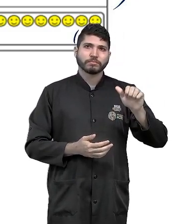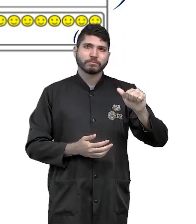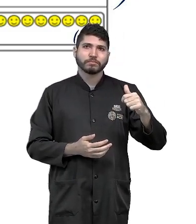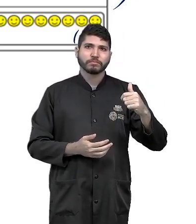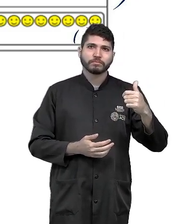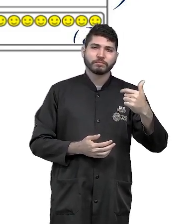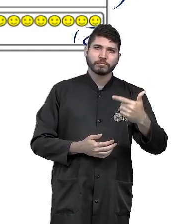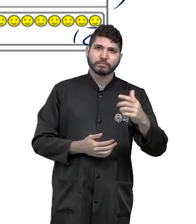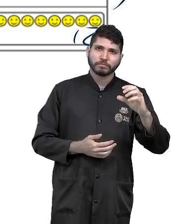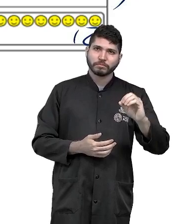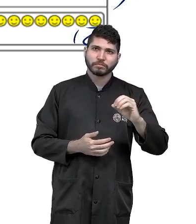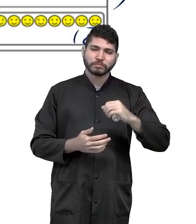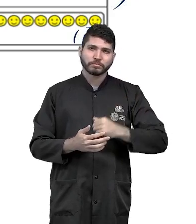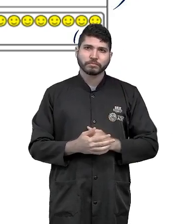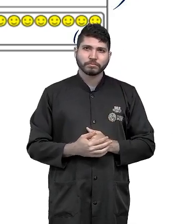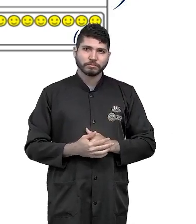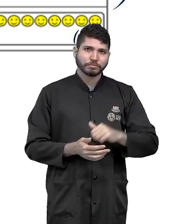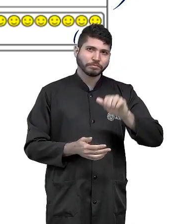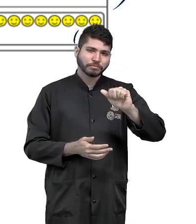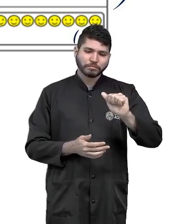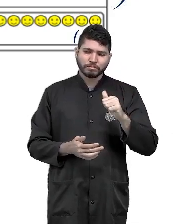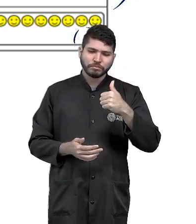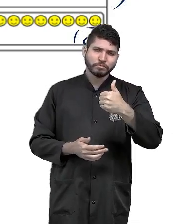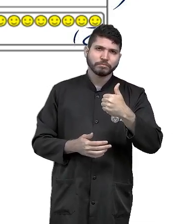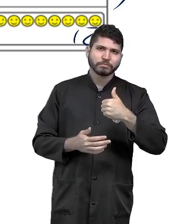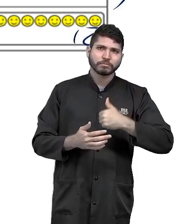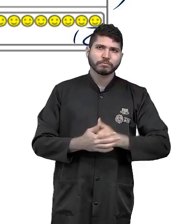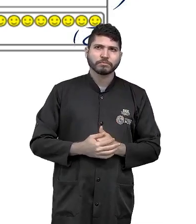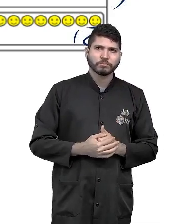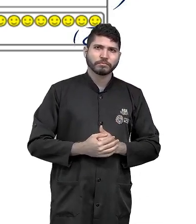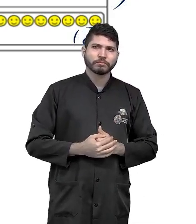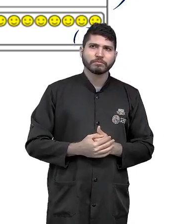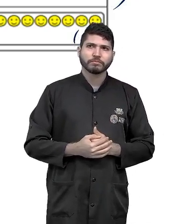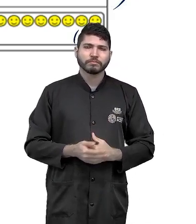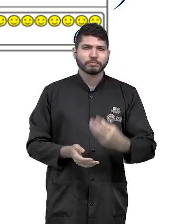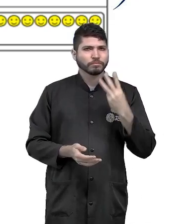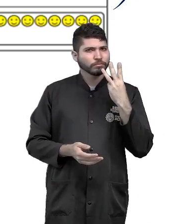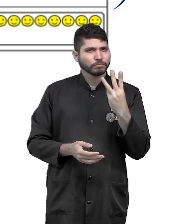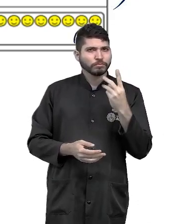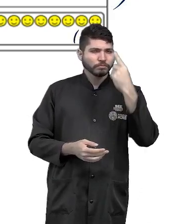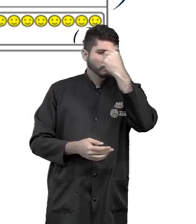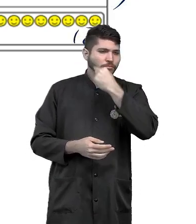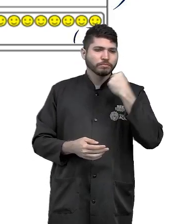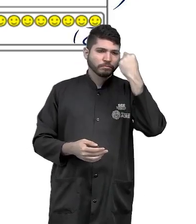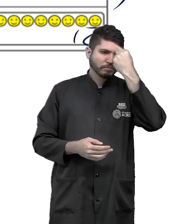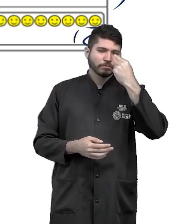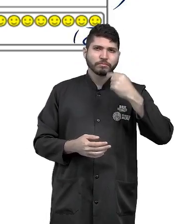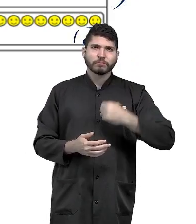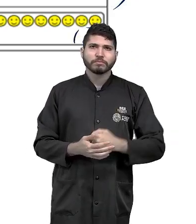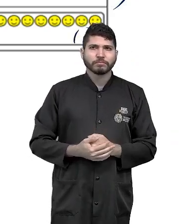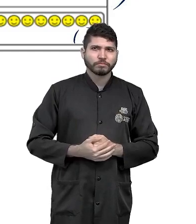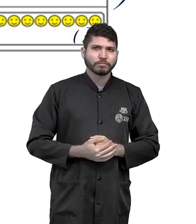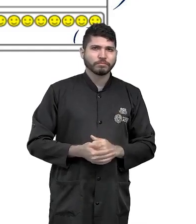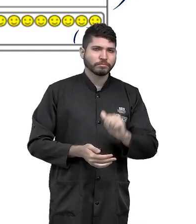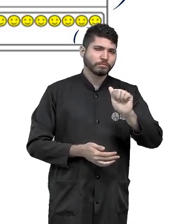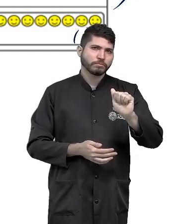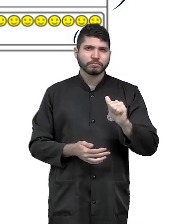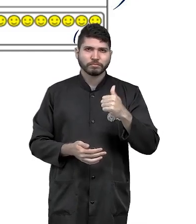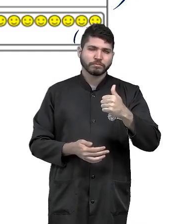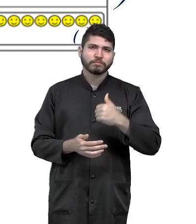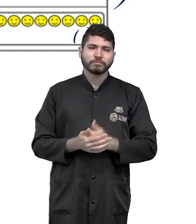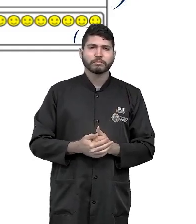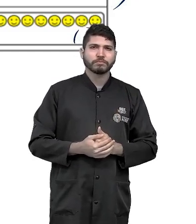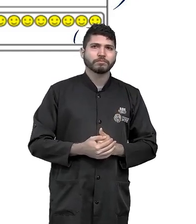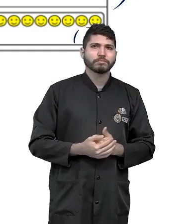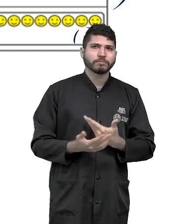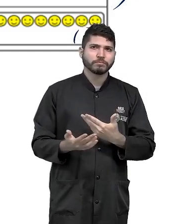temos o A1, que vale quanto, pessoal? A1, ó. São 3 emojis, tá vendo? Então, o A1 vale 3. A razão,